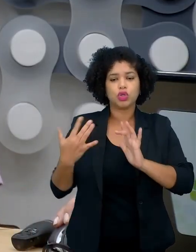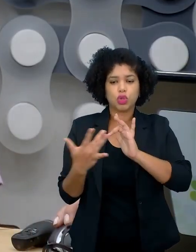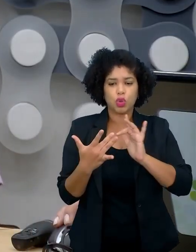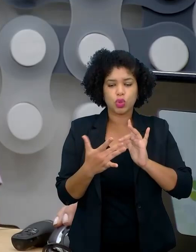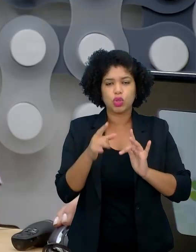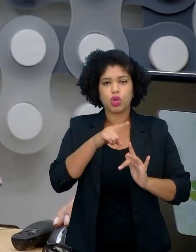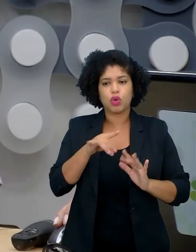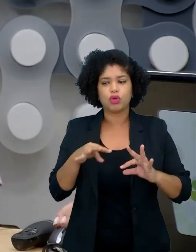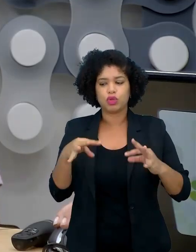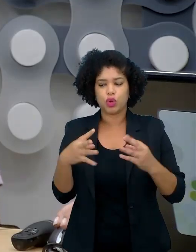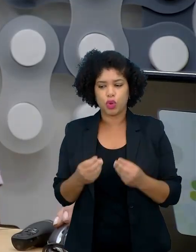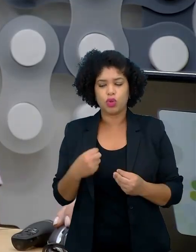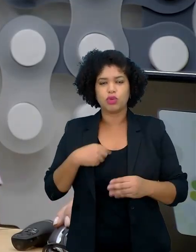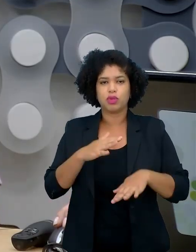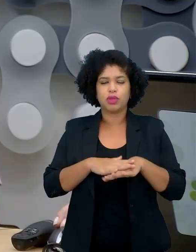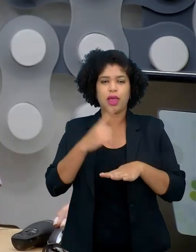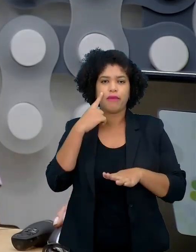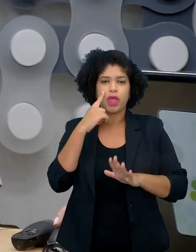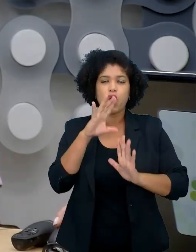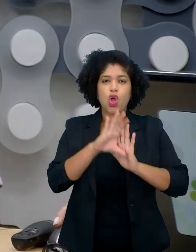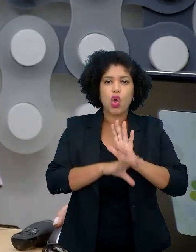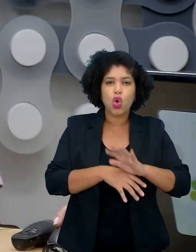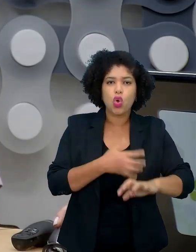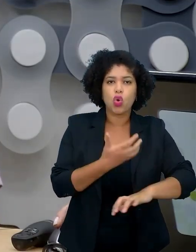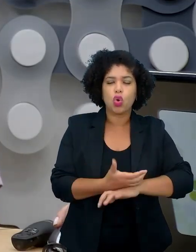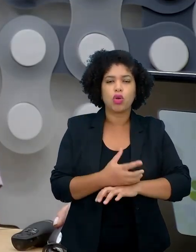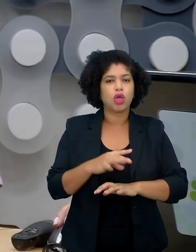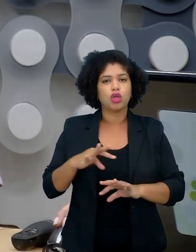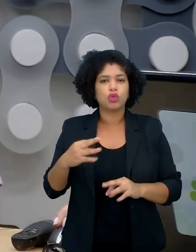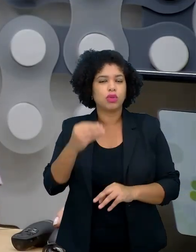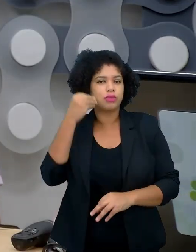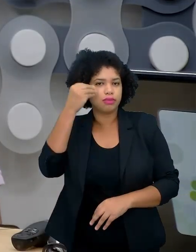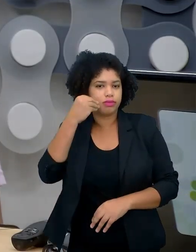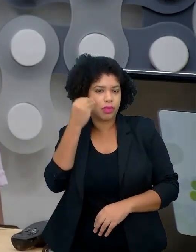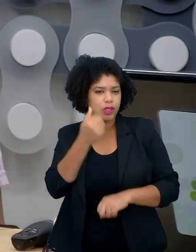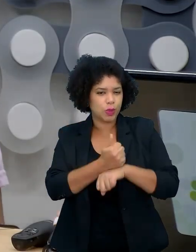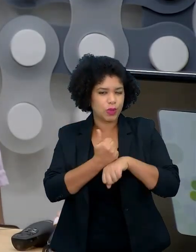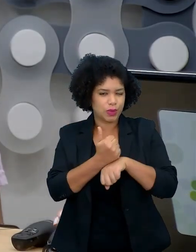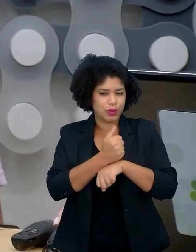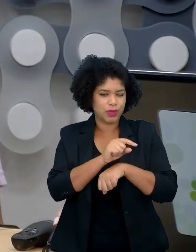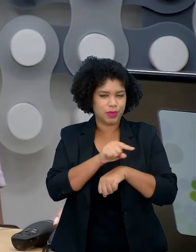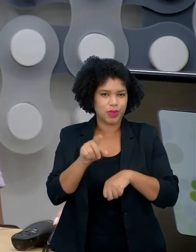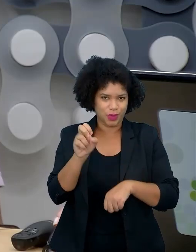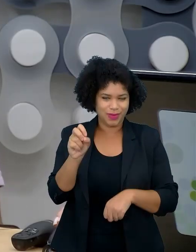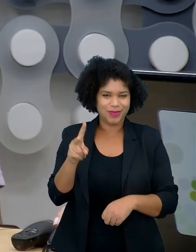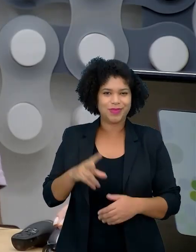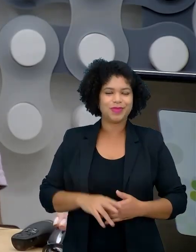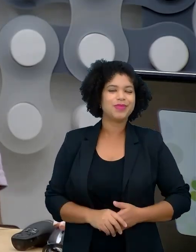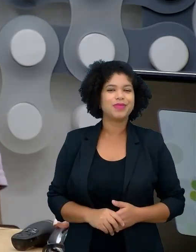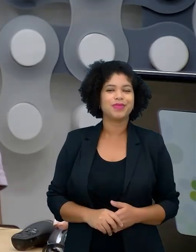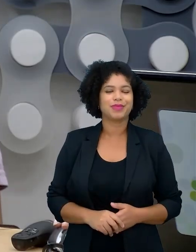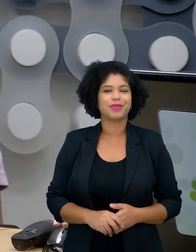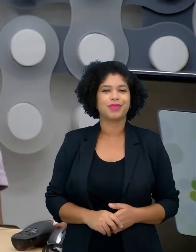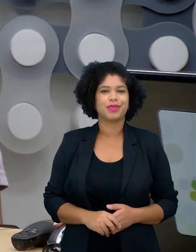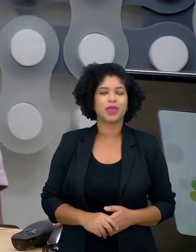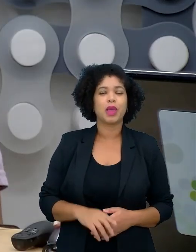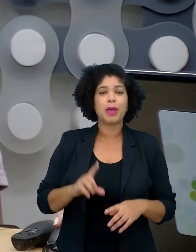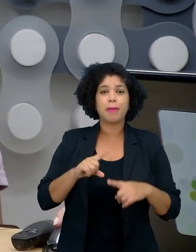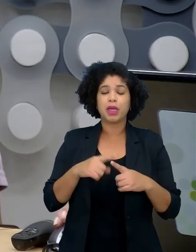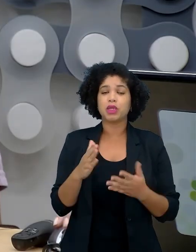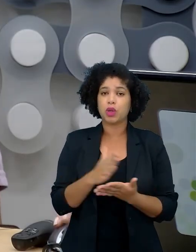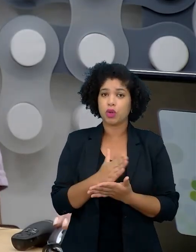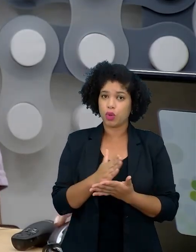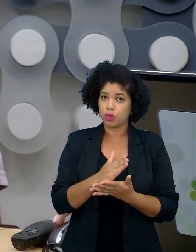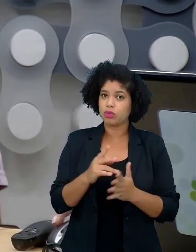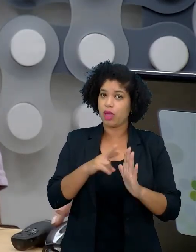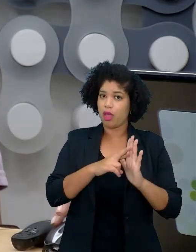gente lê o currículo, enfim, toda a experiência profissional, ok? Sobre os protocolos